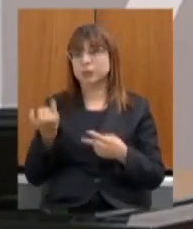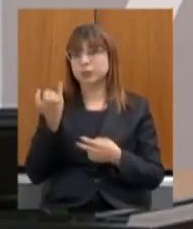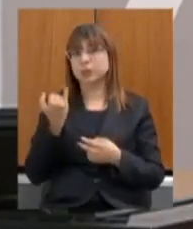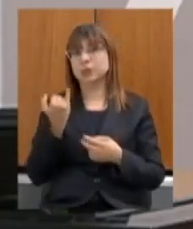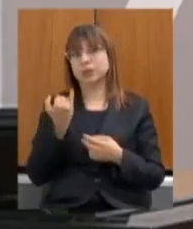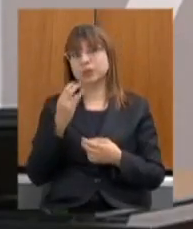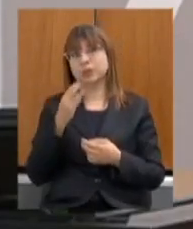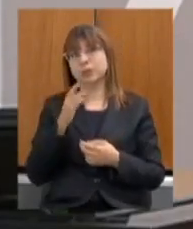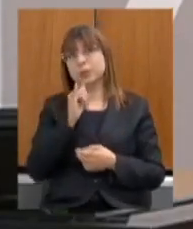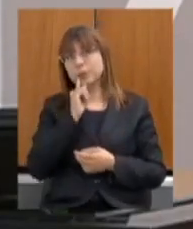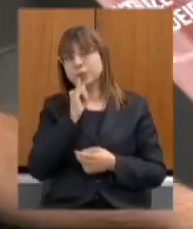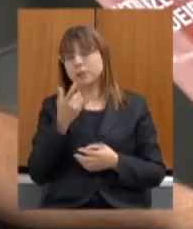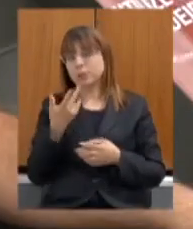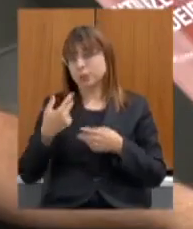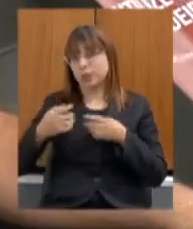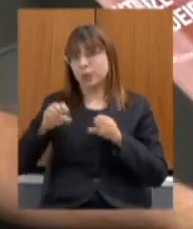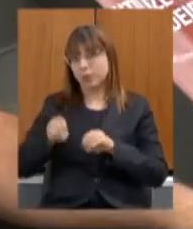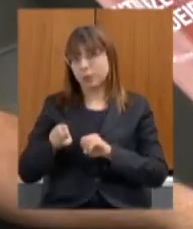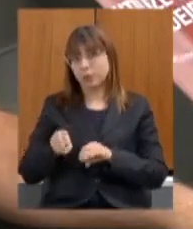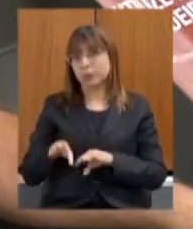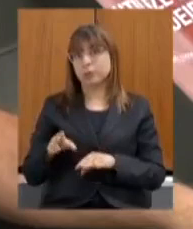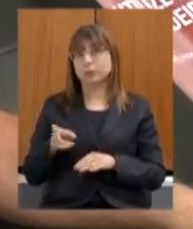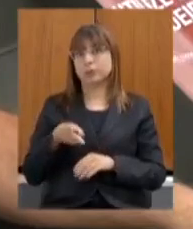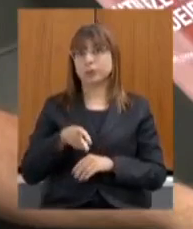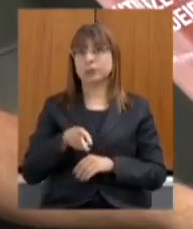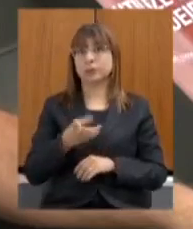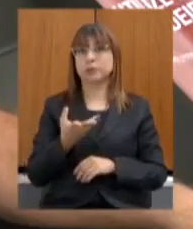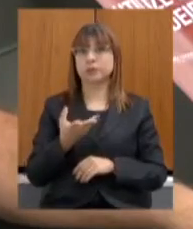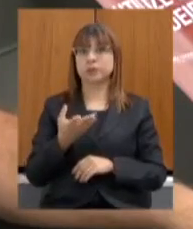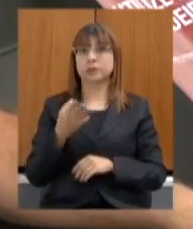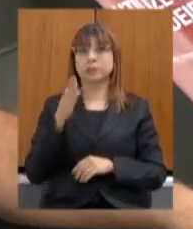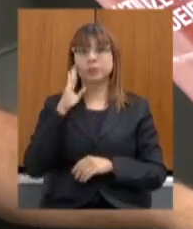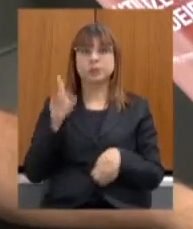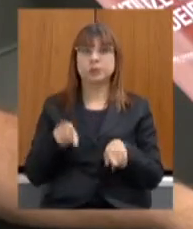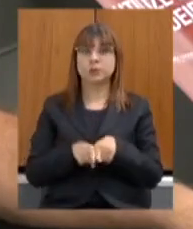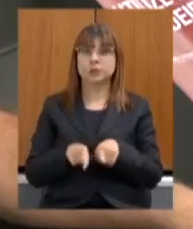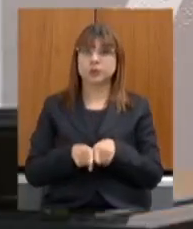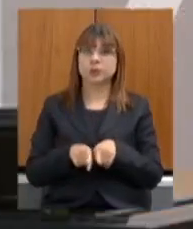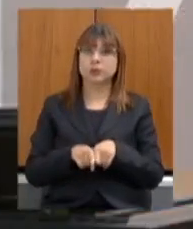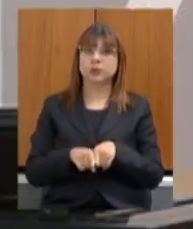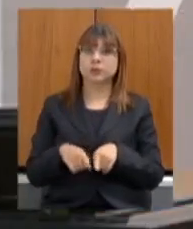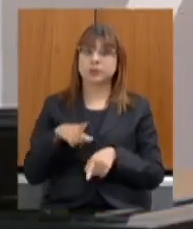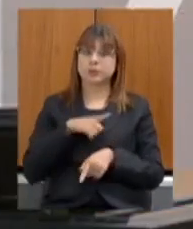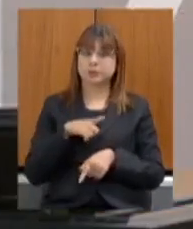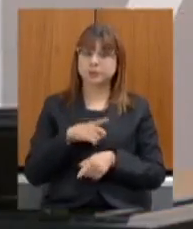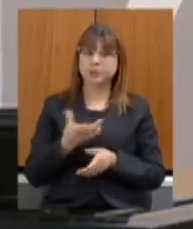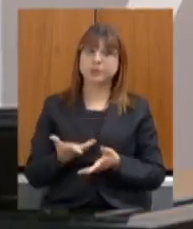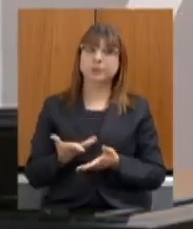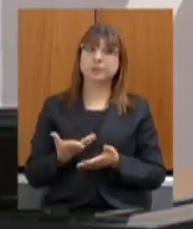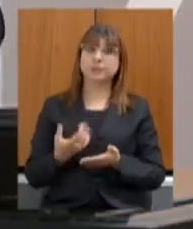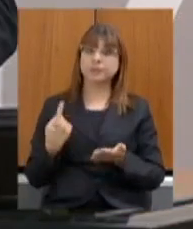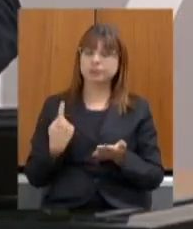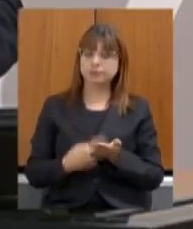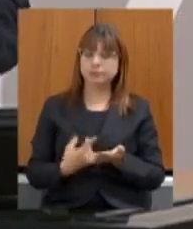da educação, que estão sendo levadas à frente, inclusive com acordos sendo cumpridos.